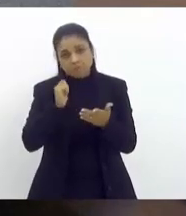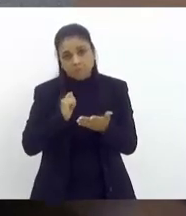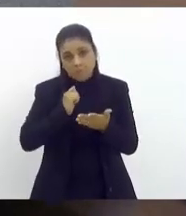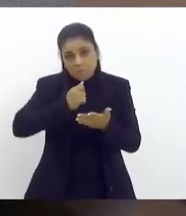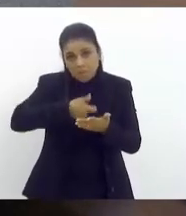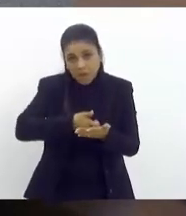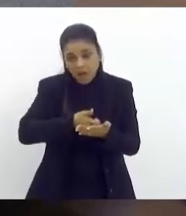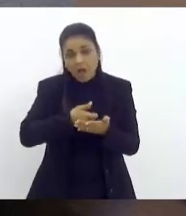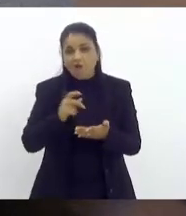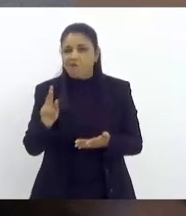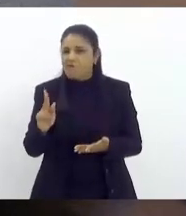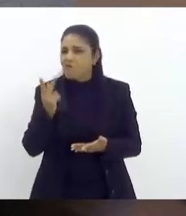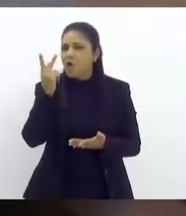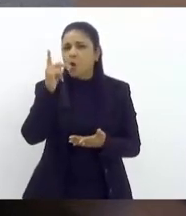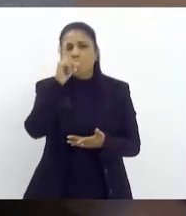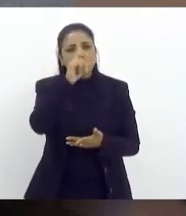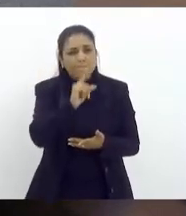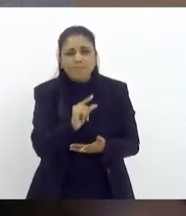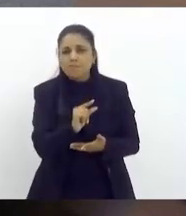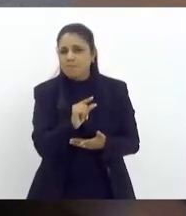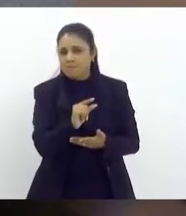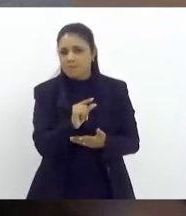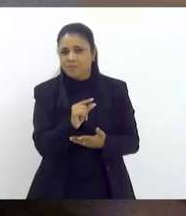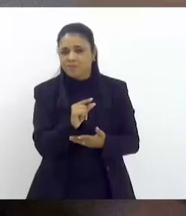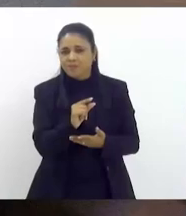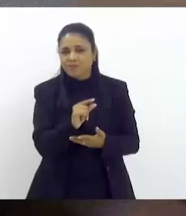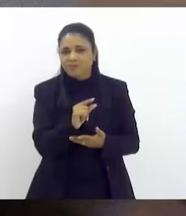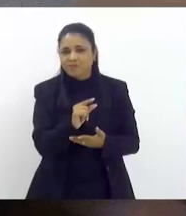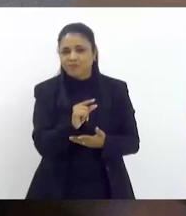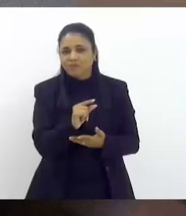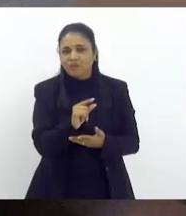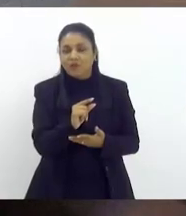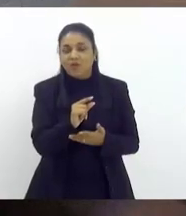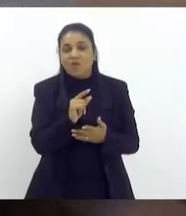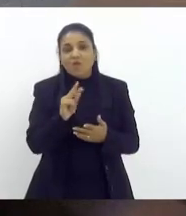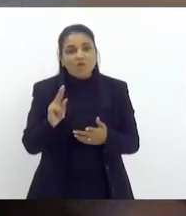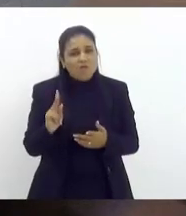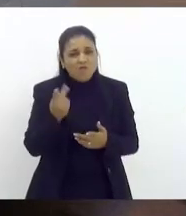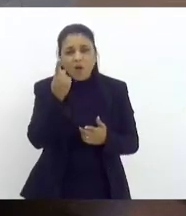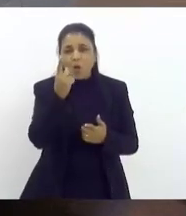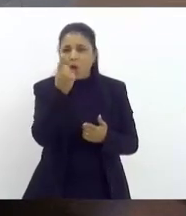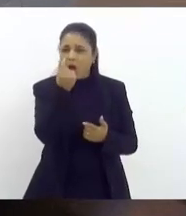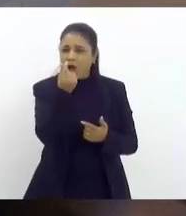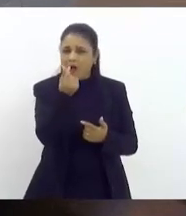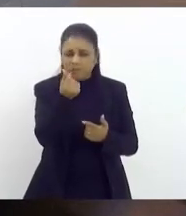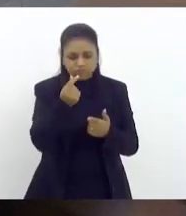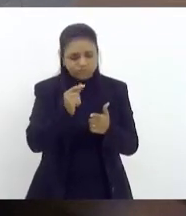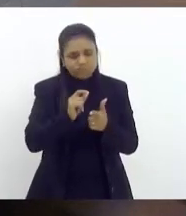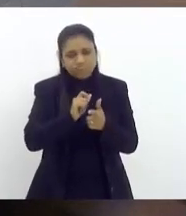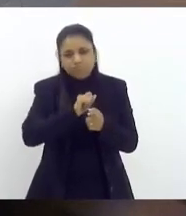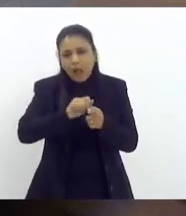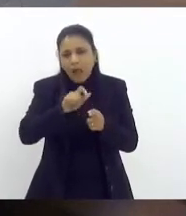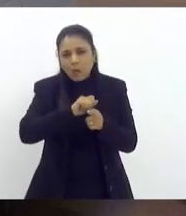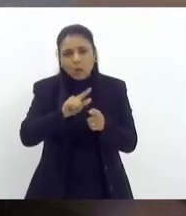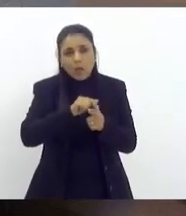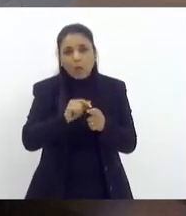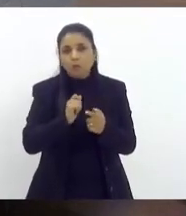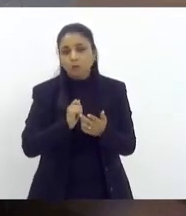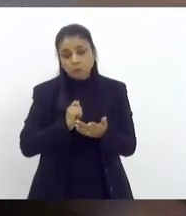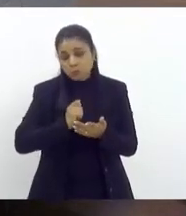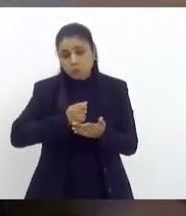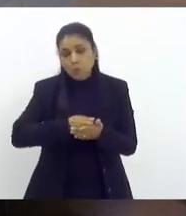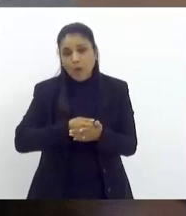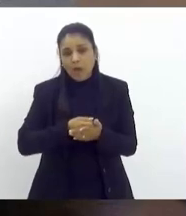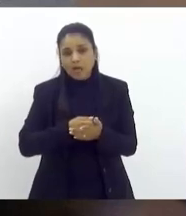valor é irrisório esse aluguel o valor do aluguel social hoje não paga a senhora Presidente um quarto sala